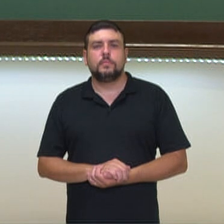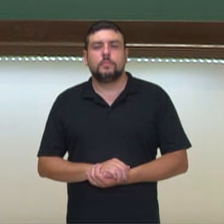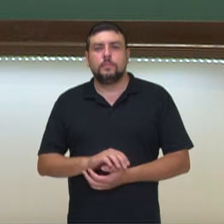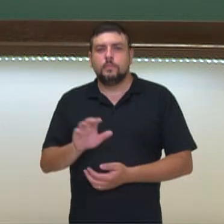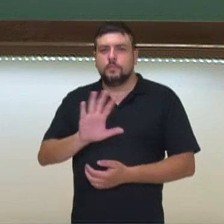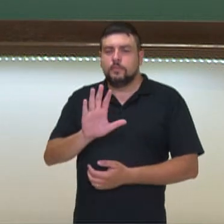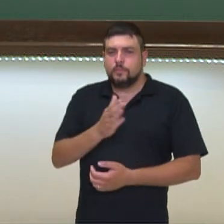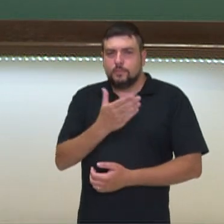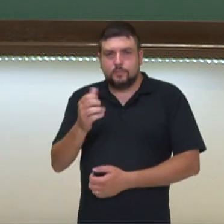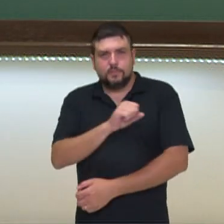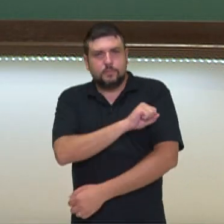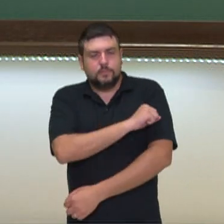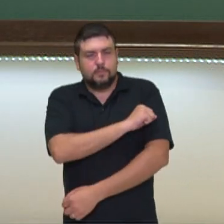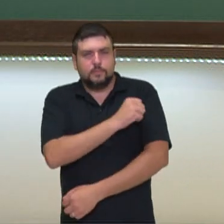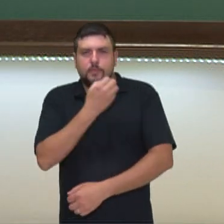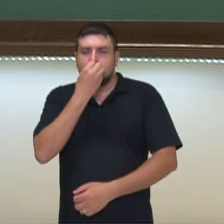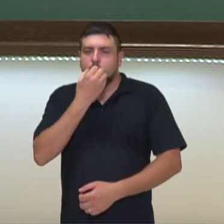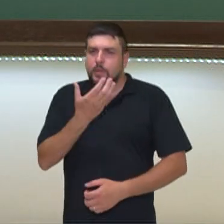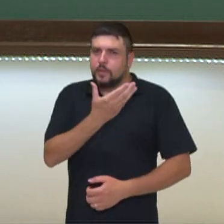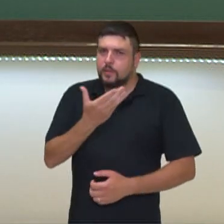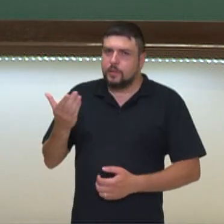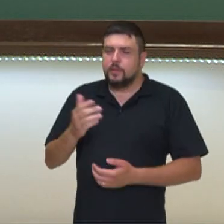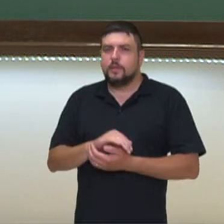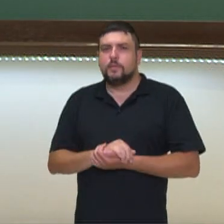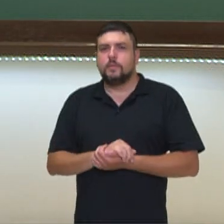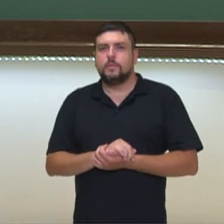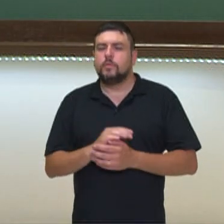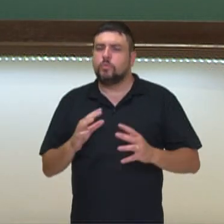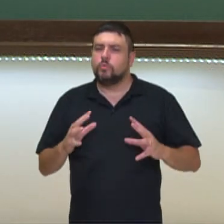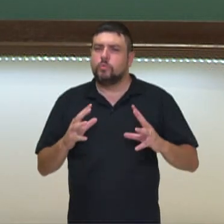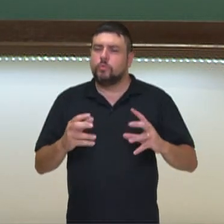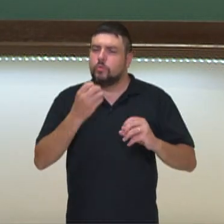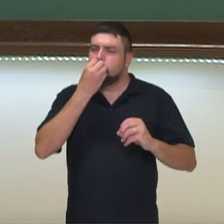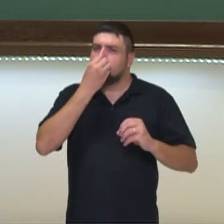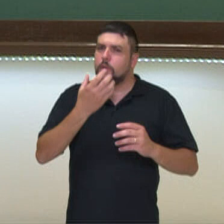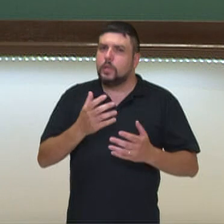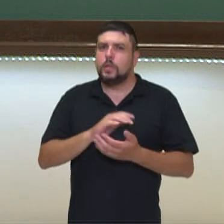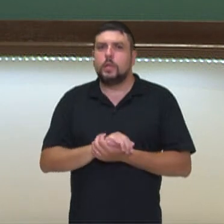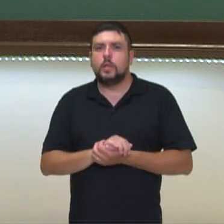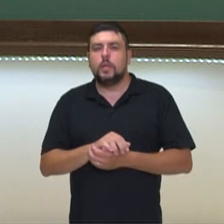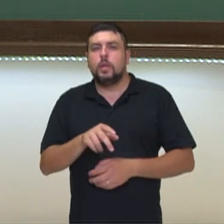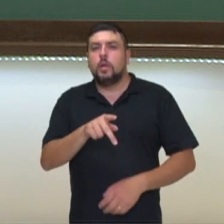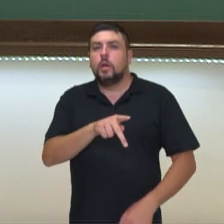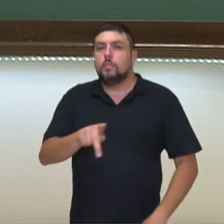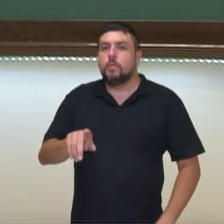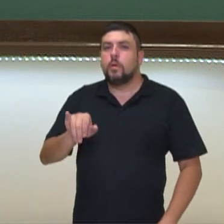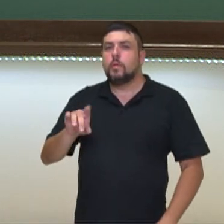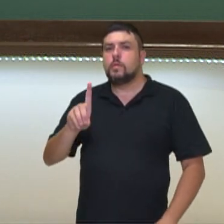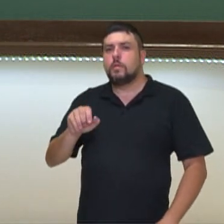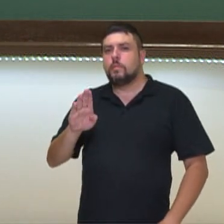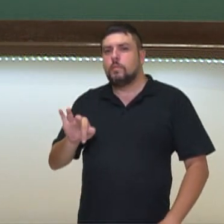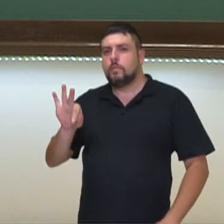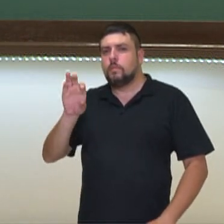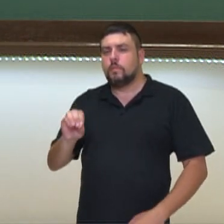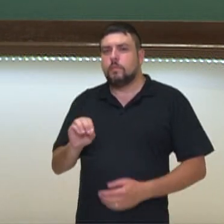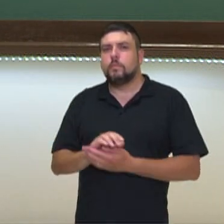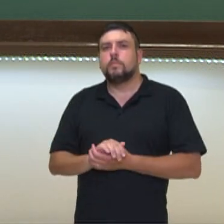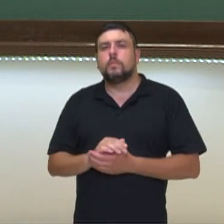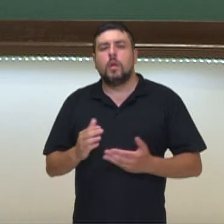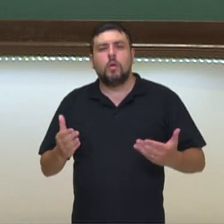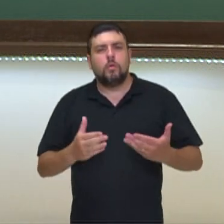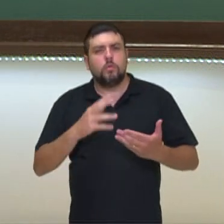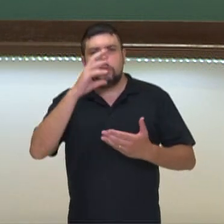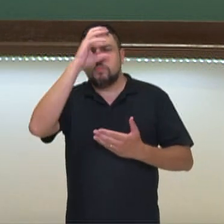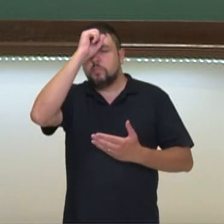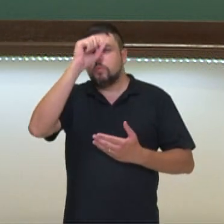E aí, pessoal do oitavo ano, tudo bem com vocês? Espero que estejam todos bem. Aqui é o professor Hidalberto e na aula de hoje nós vamos trabalhar um pouquinho com